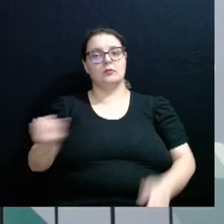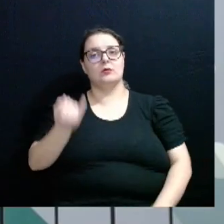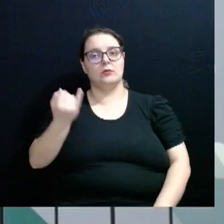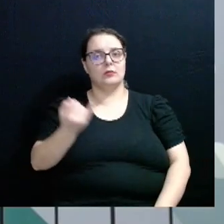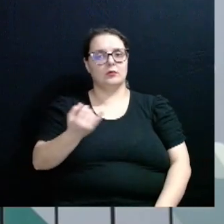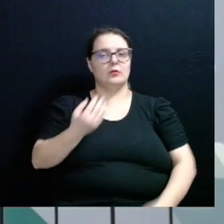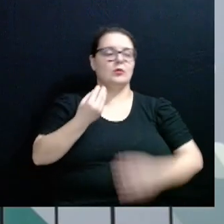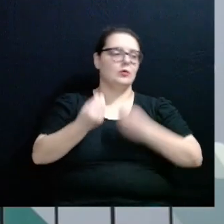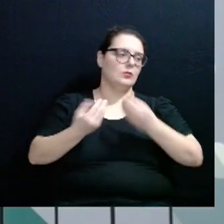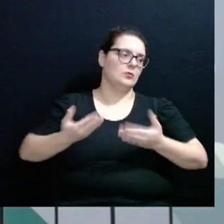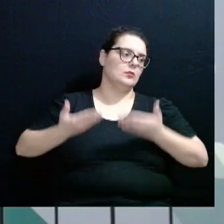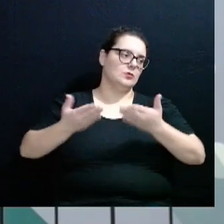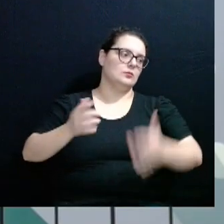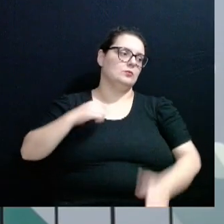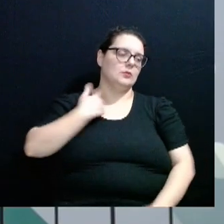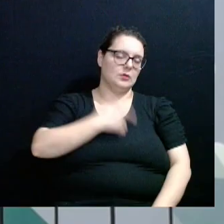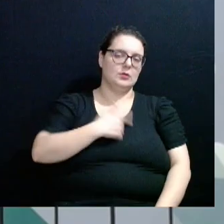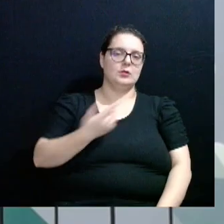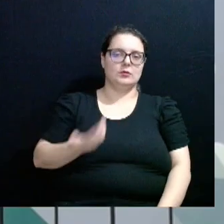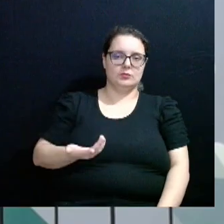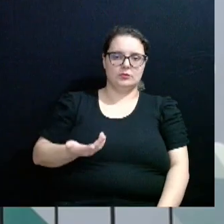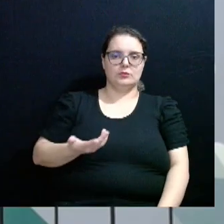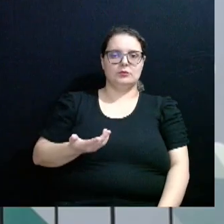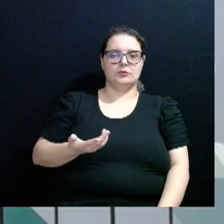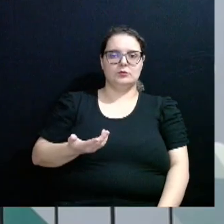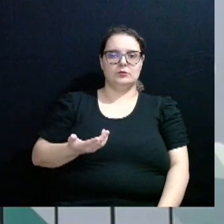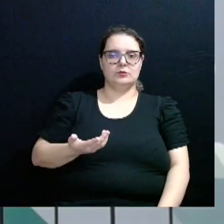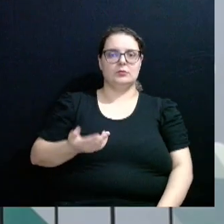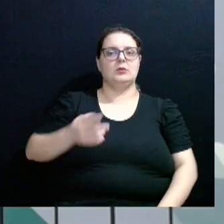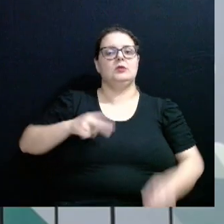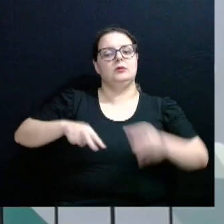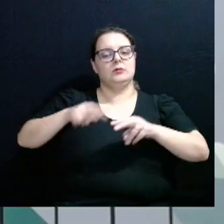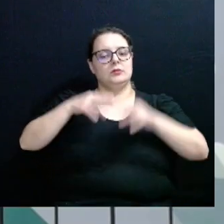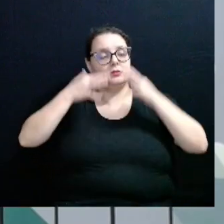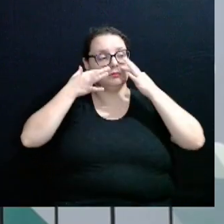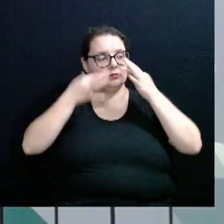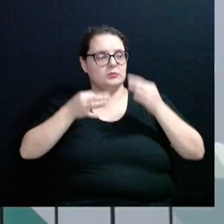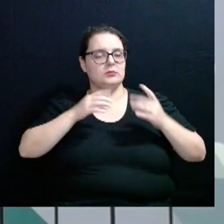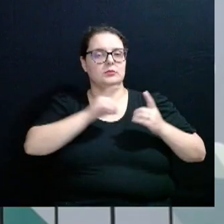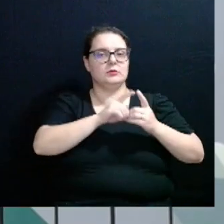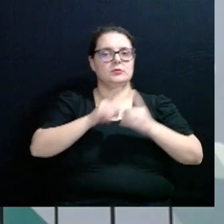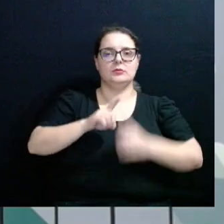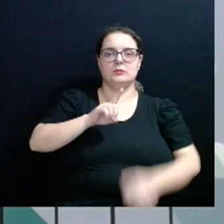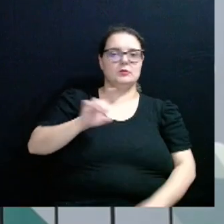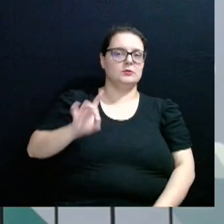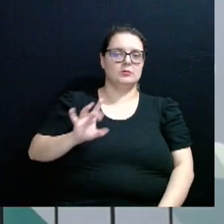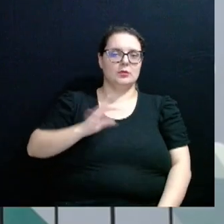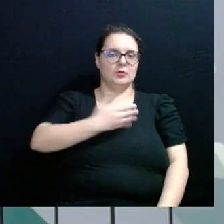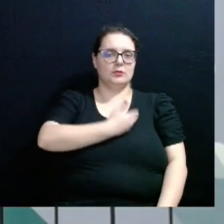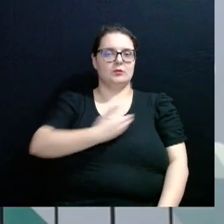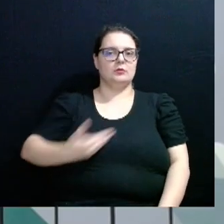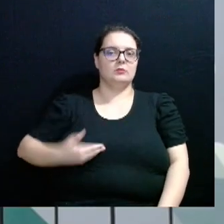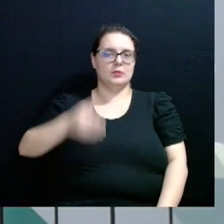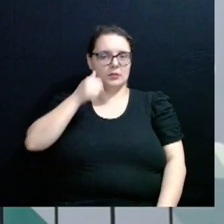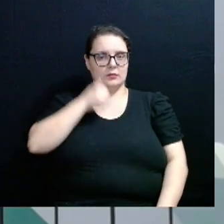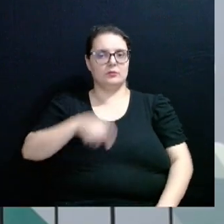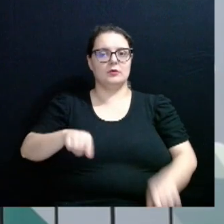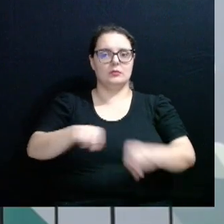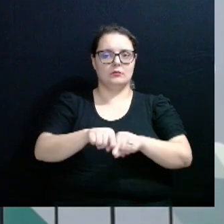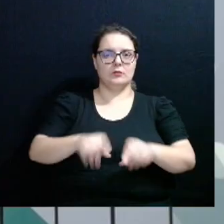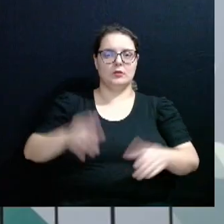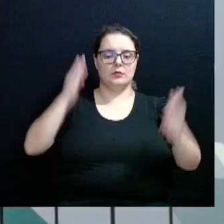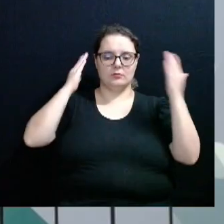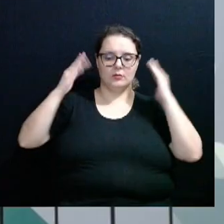gente sobre esse olhar atento, não só do governo, mas também da mulher? E quando a carreta estiver no